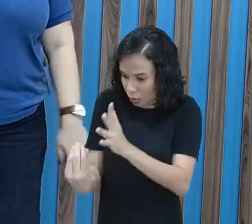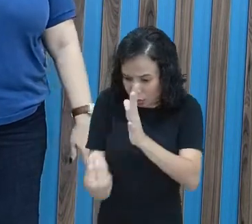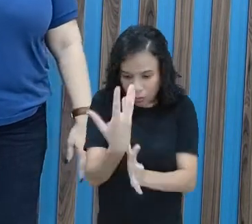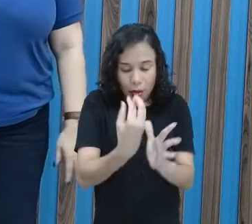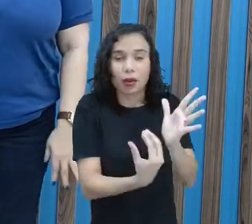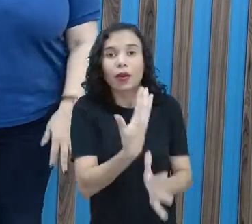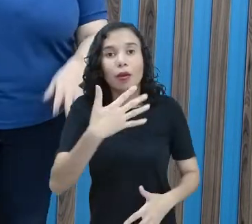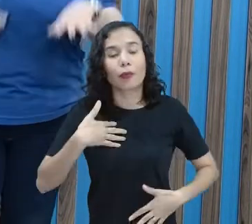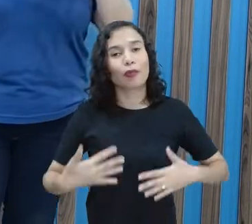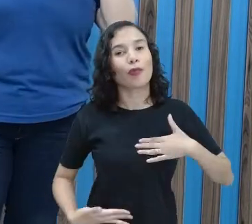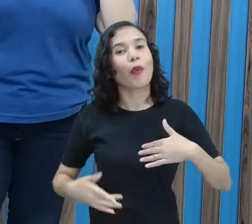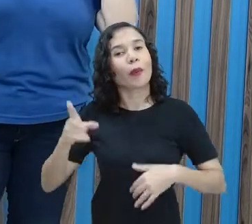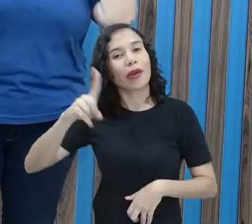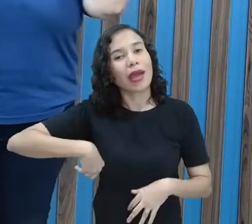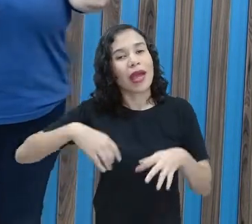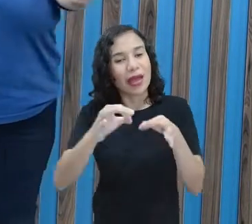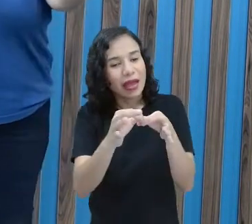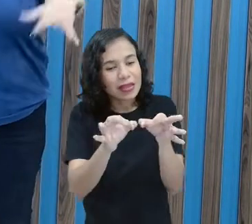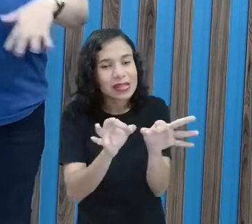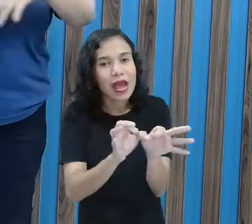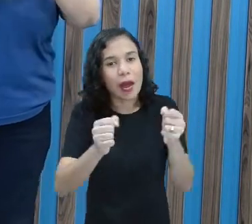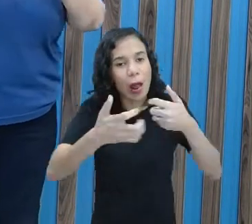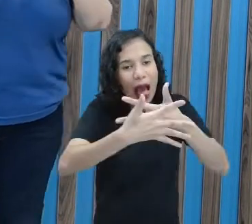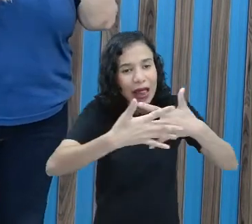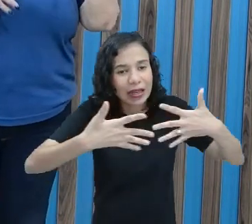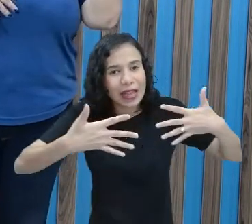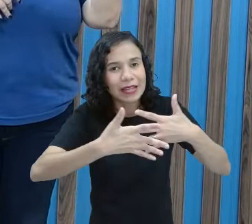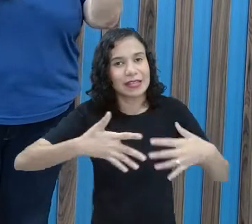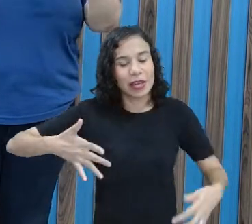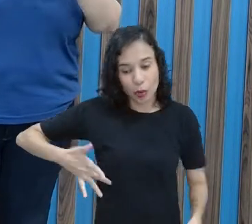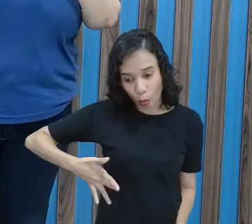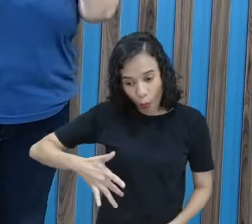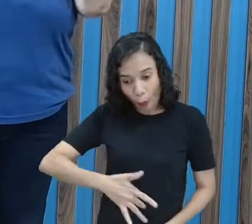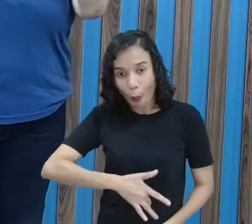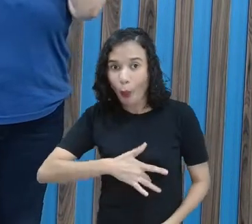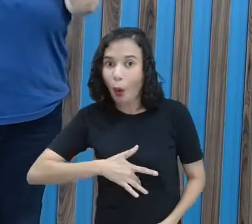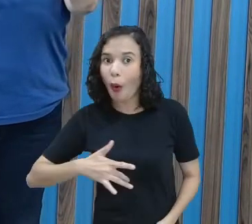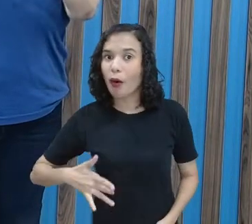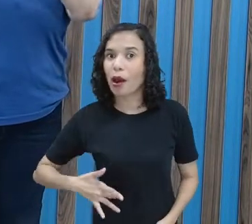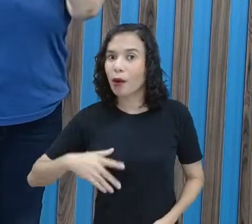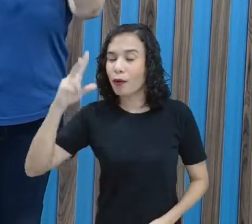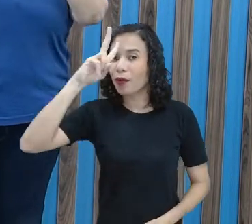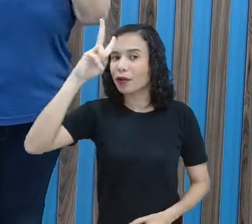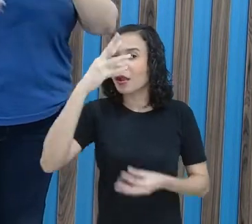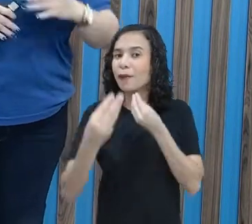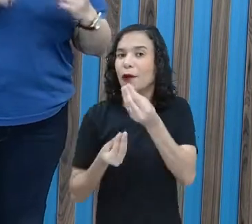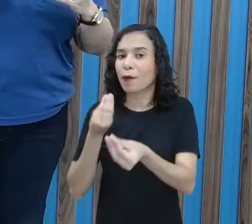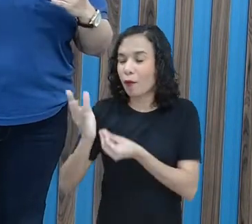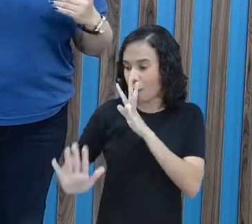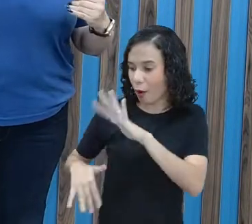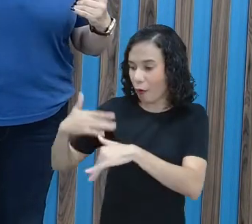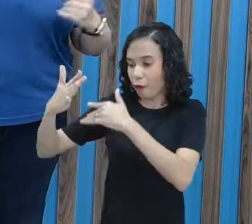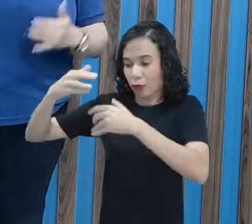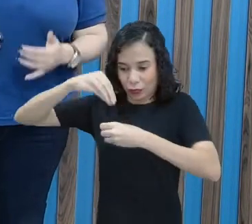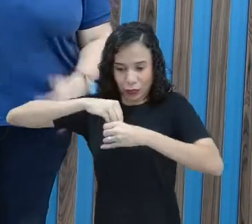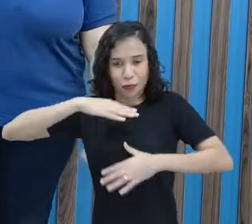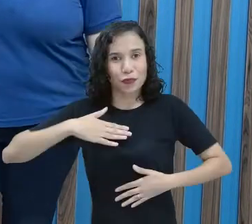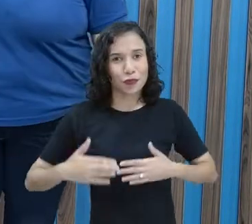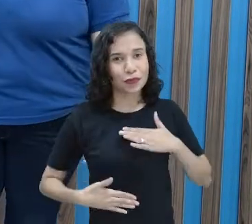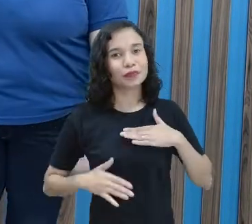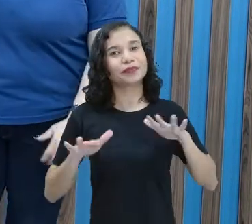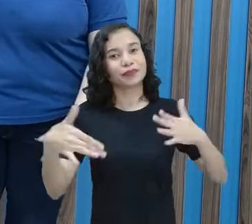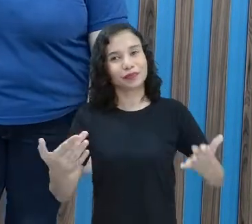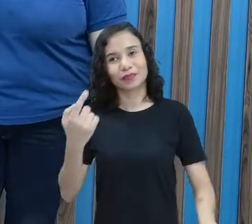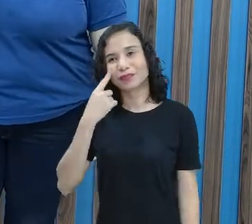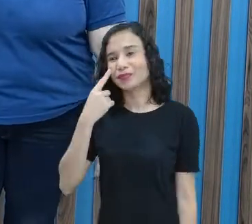aqui, né? Então, células, tecidos, órgãos, né? Lembra dessa evolução aí dentro do corpo, né?